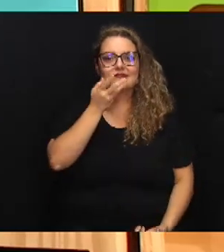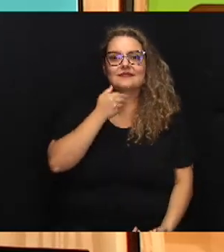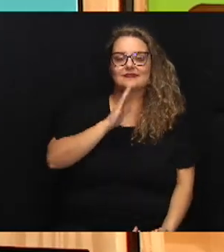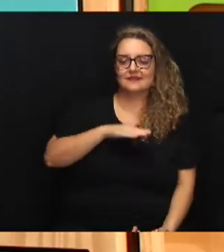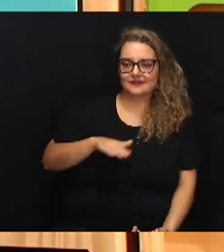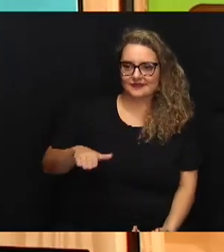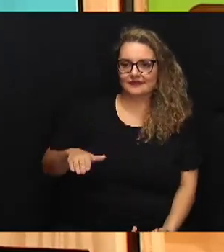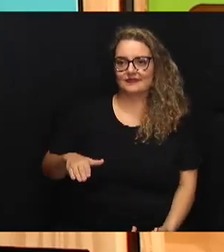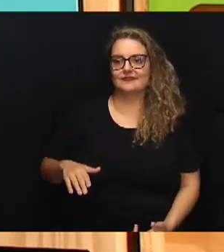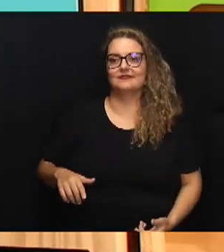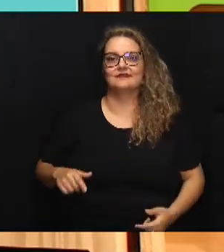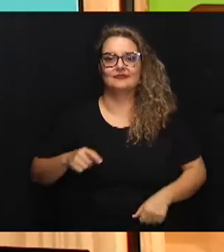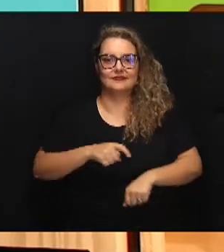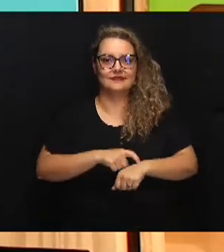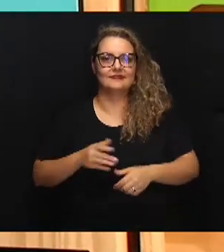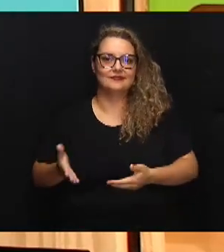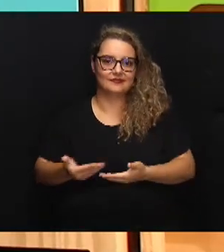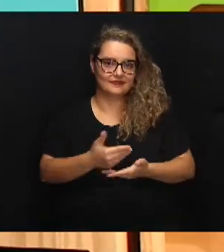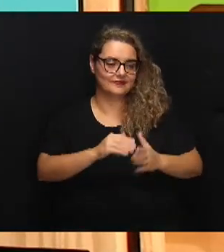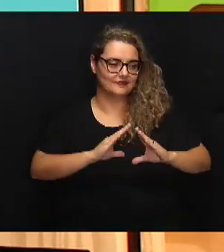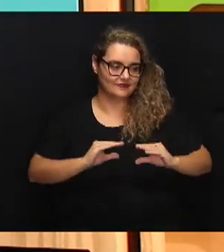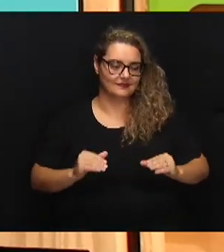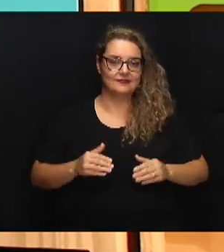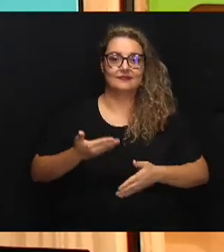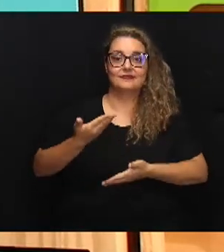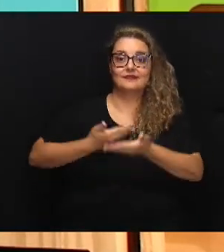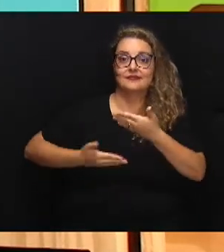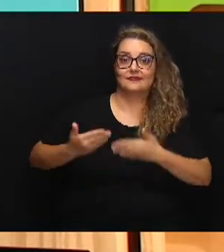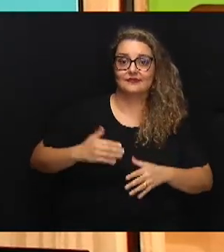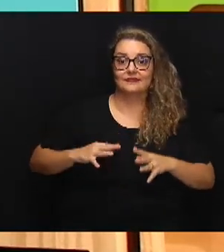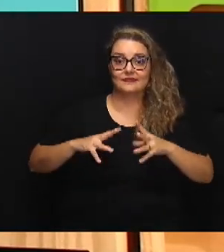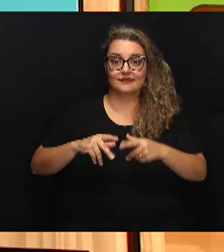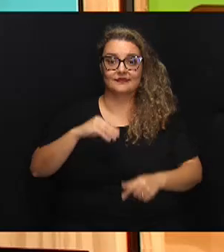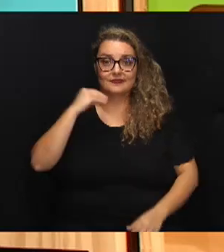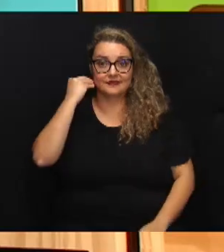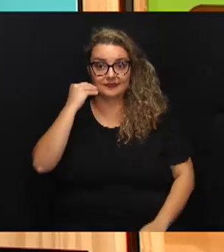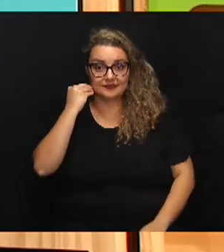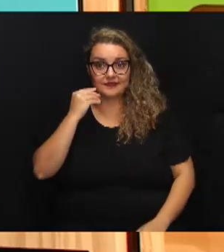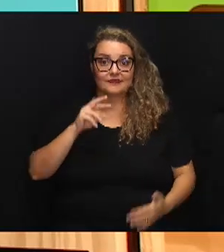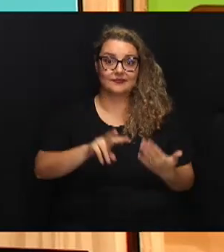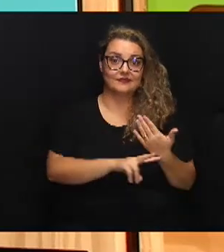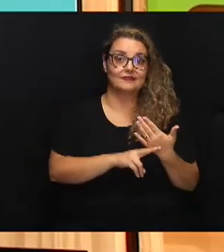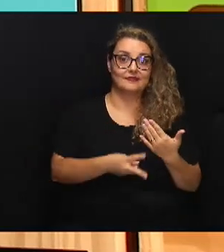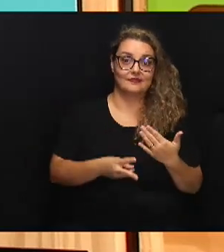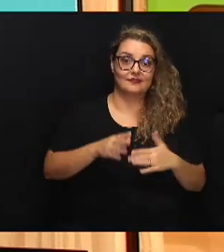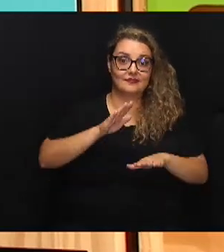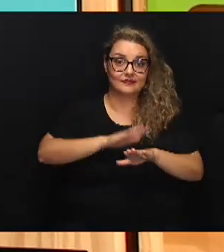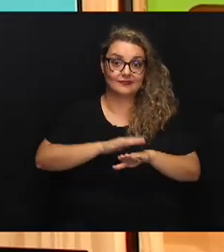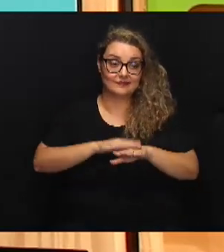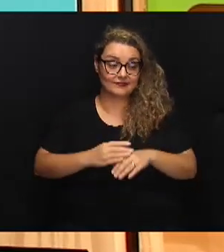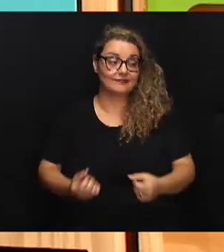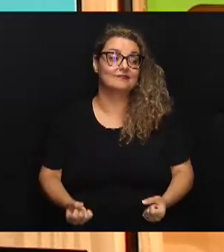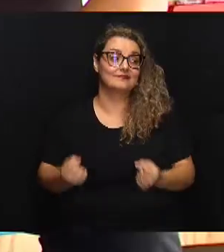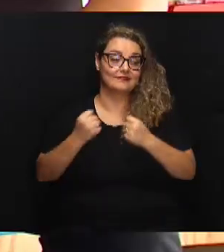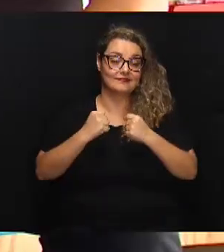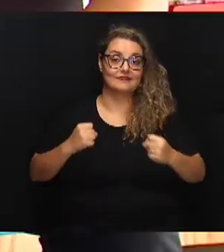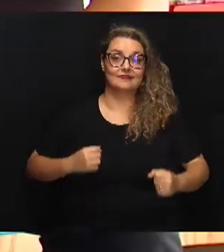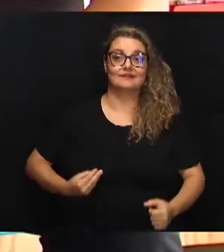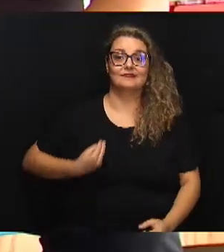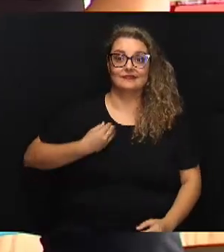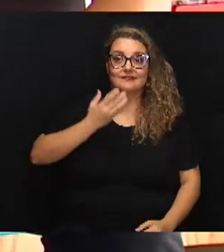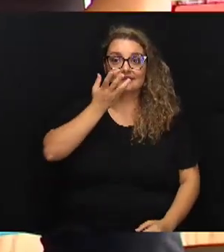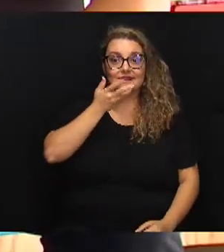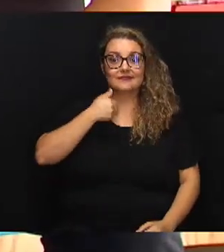em acolhimento e vai compartilhar com a gente toda essa experiência e o impacto que a atividade física tem na vida dessas